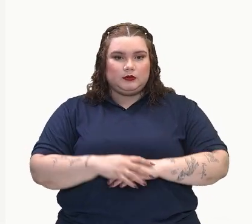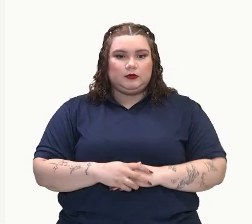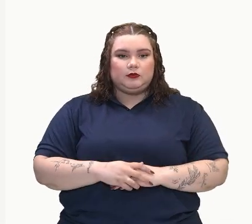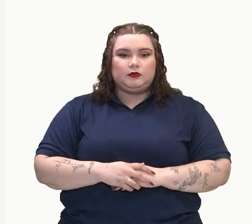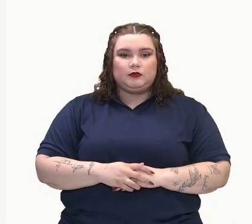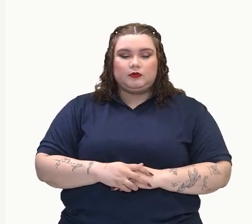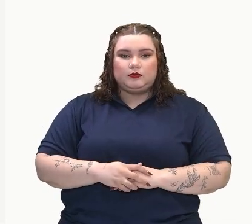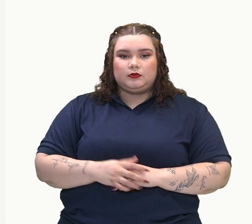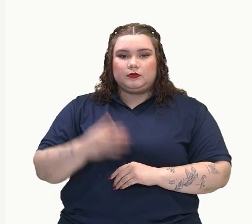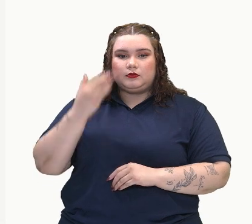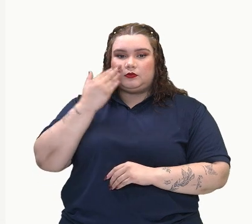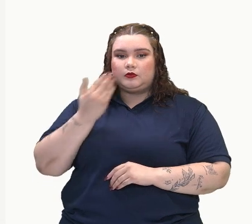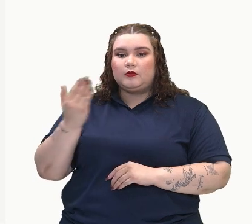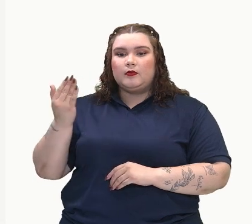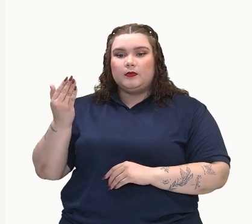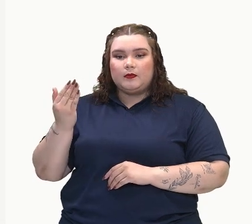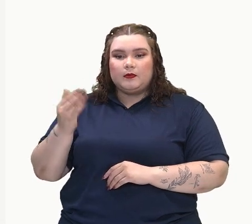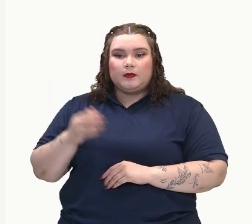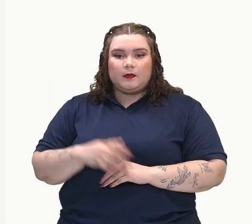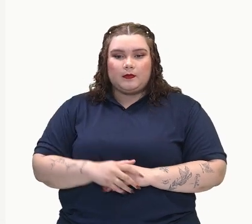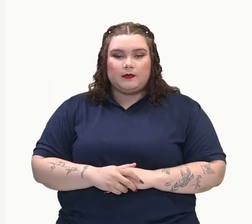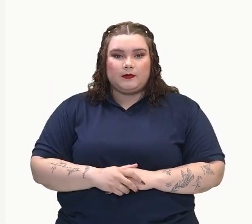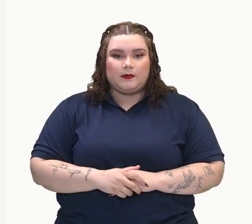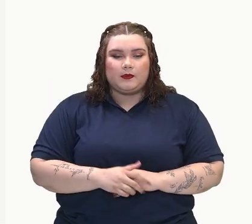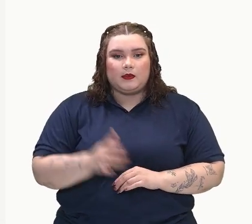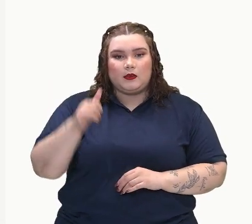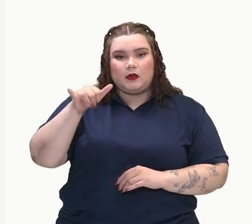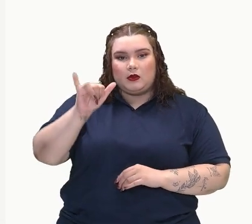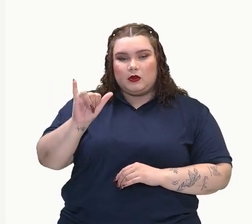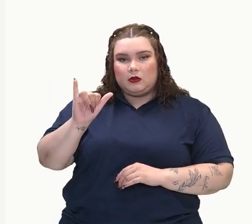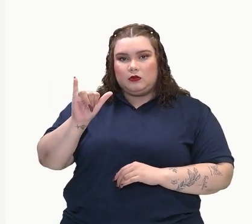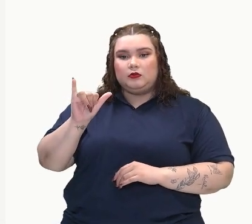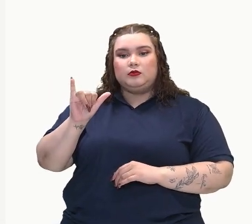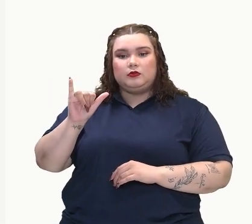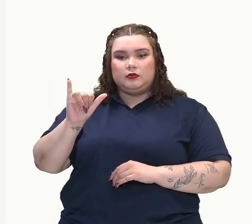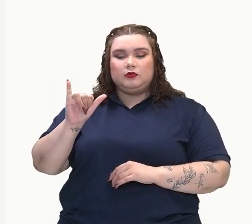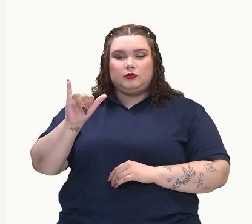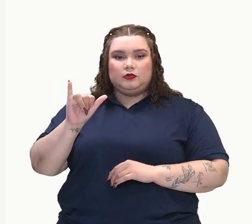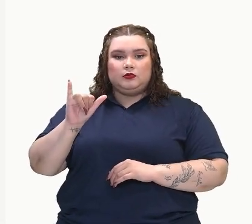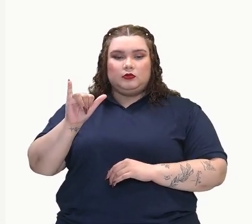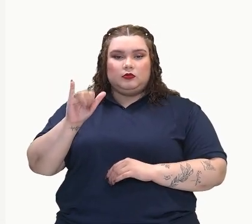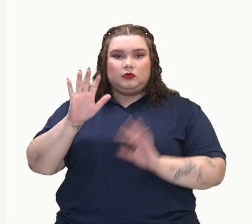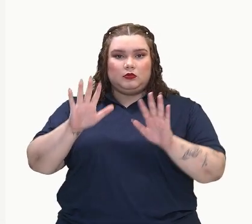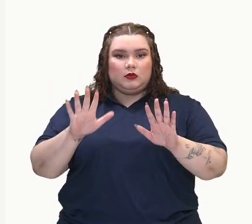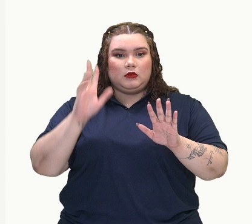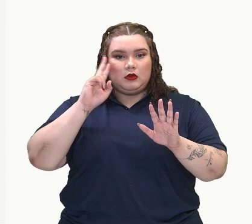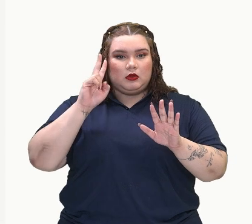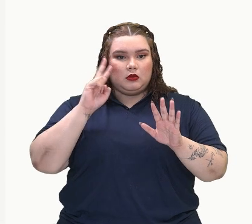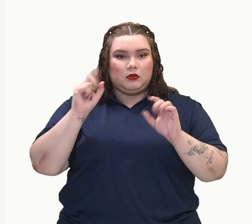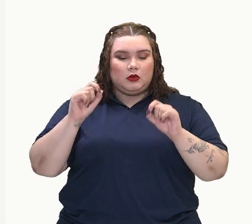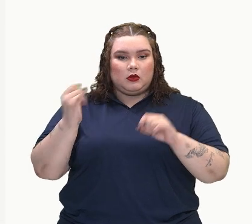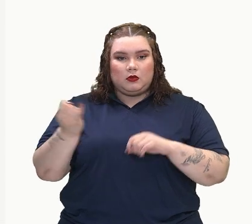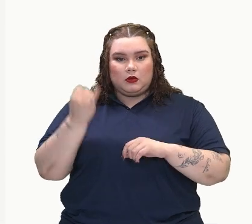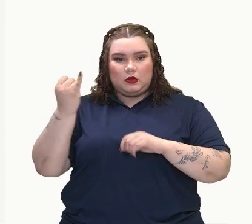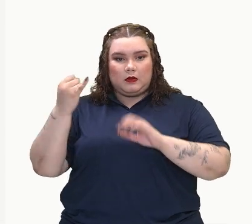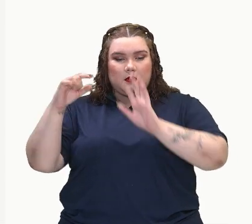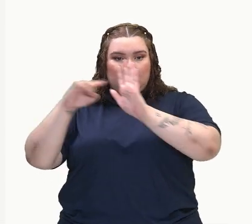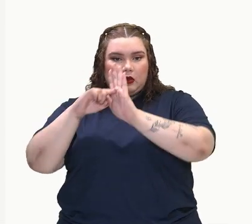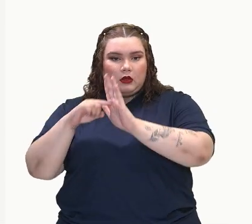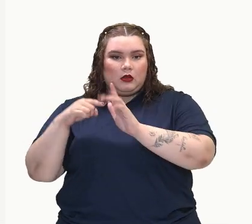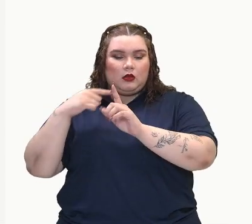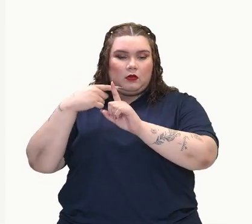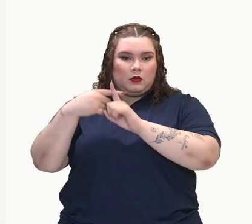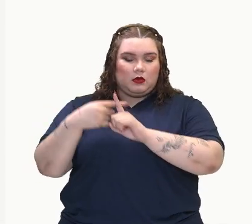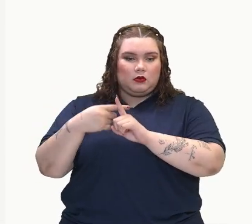quê? Né? Y, né? Lembrando que o sinal aqui é importante, tá, pessoal? Aqui